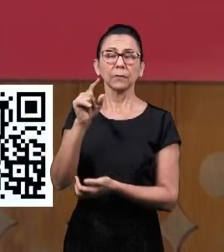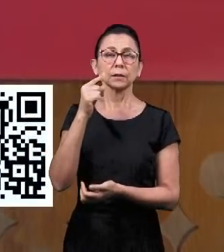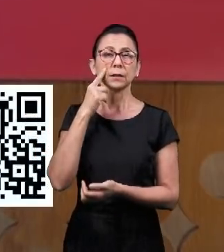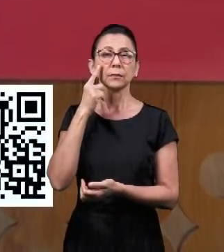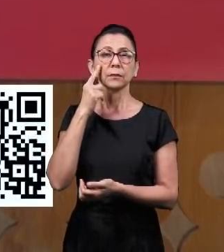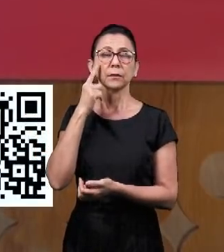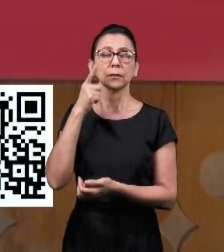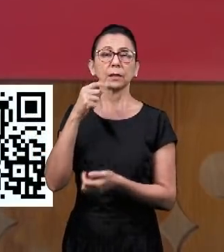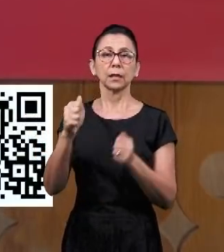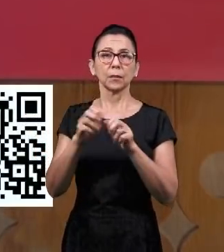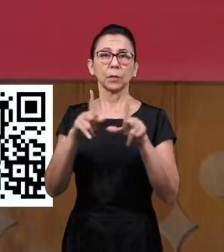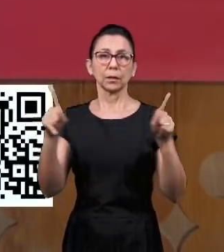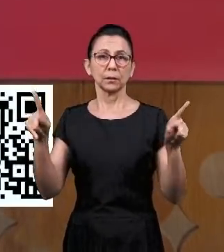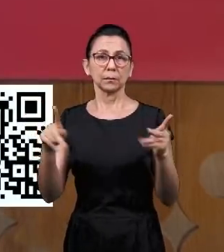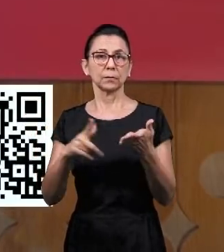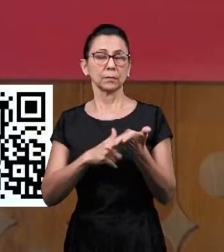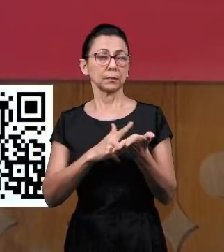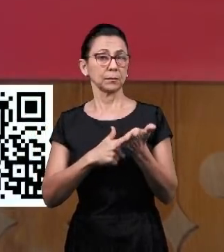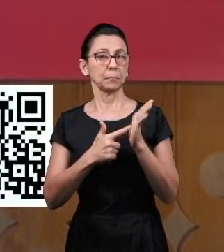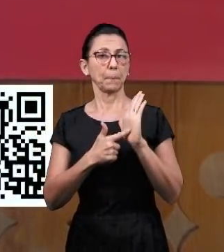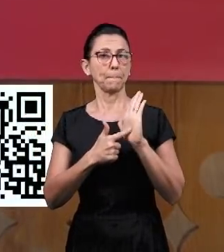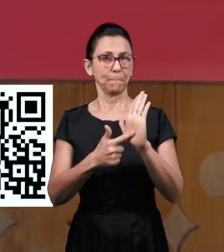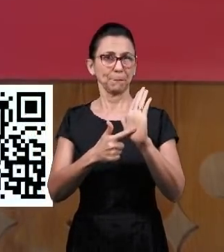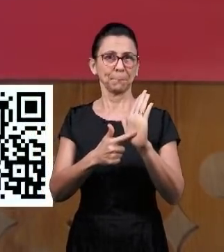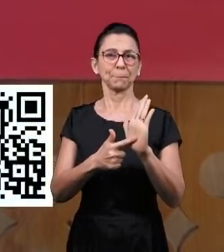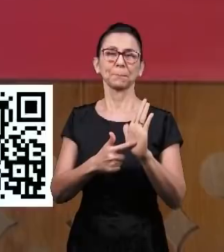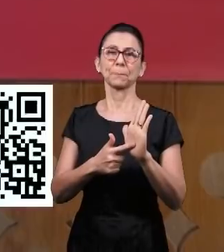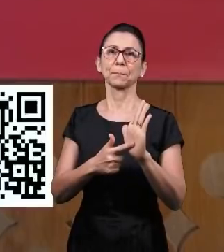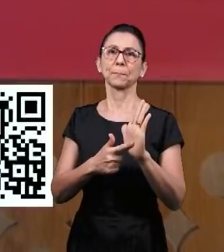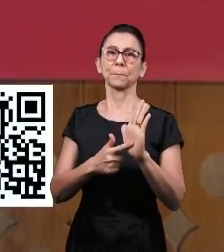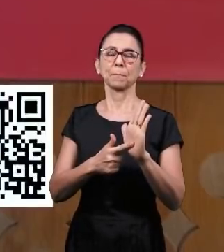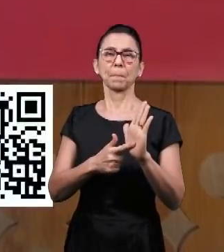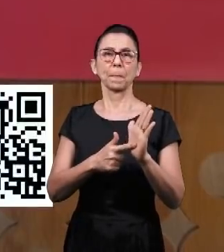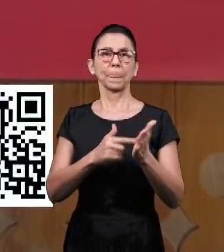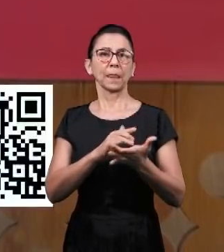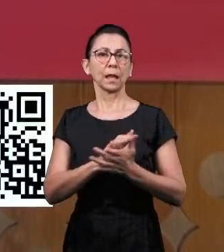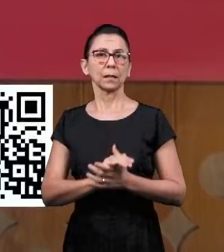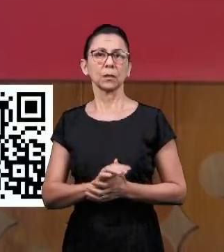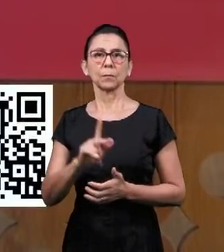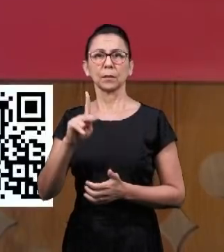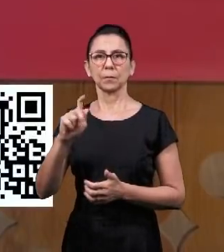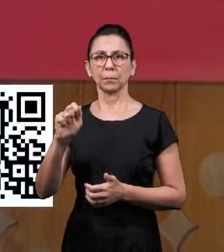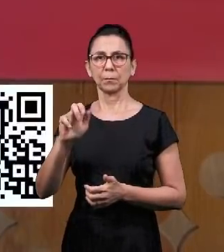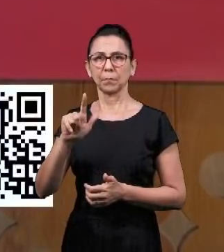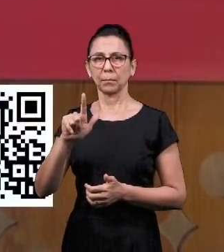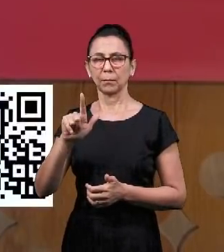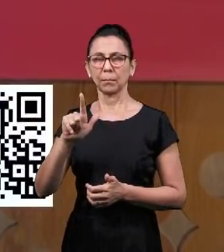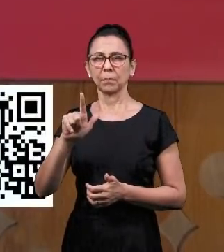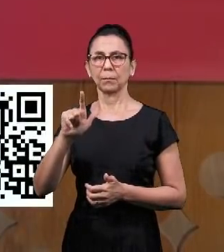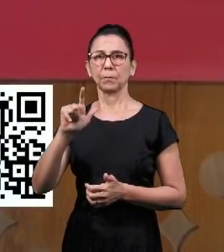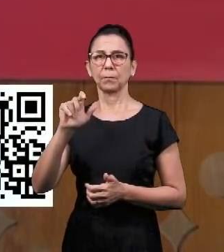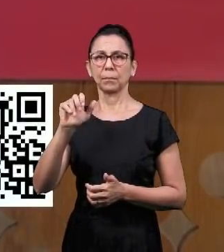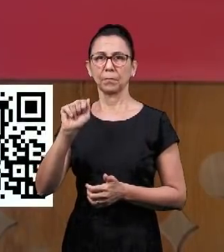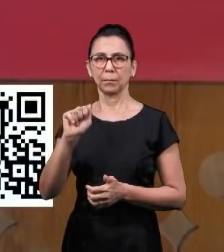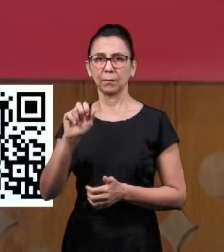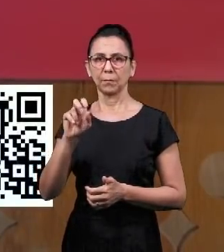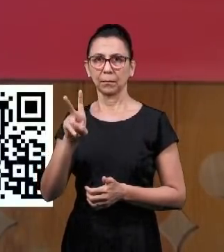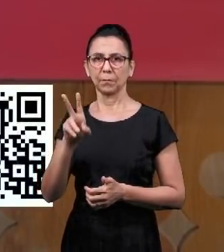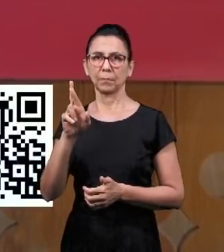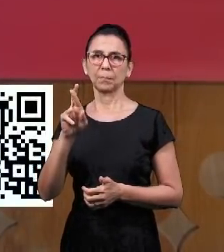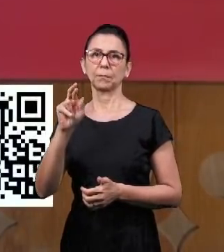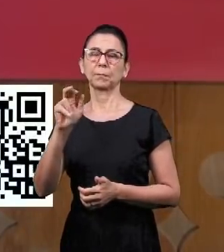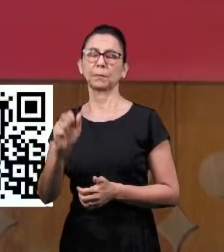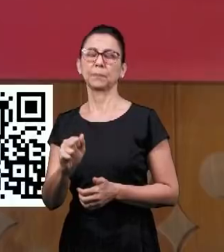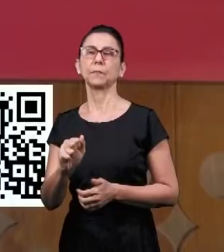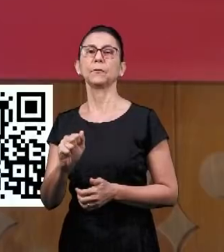no Apocalipse já fala. Então a palavra e o sangue, eles venceram pela palavra e pelo sangue. E dentro de, quando você vê a